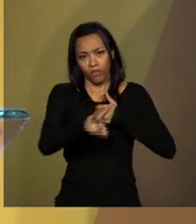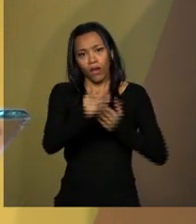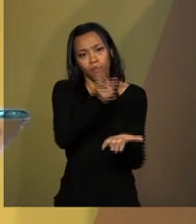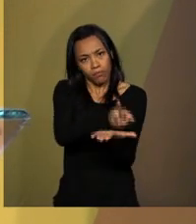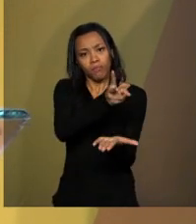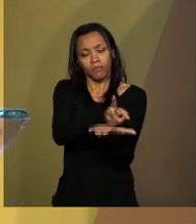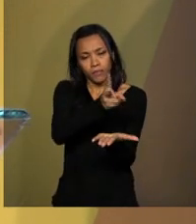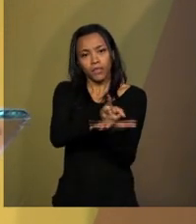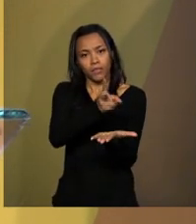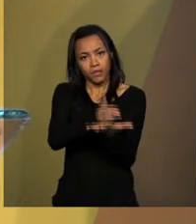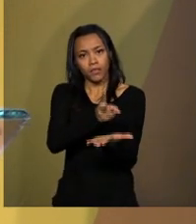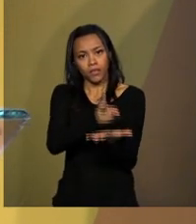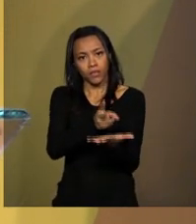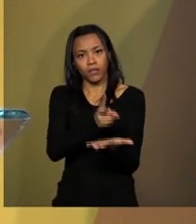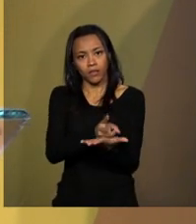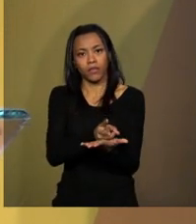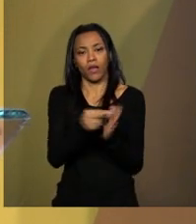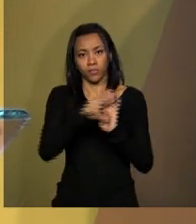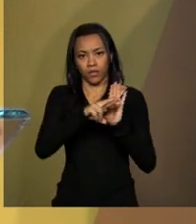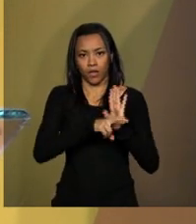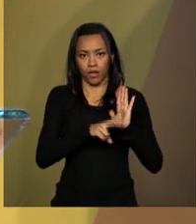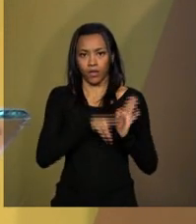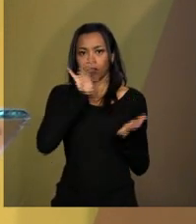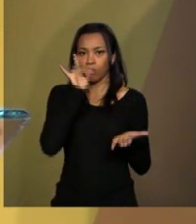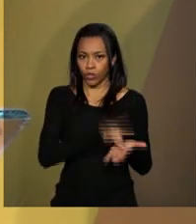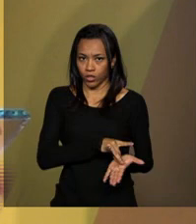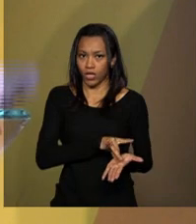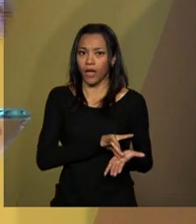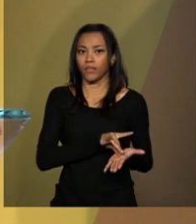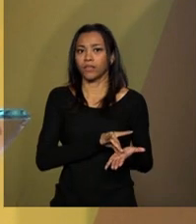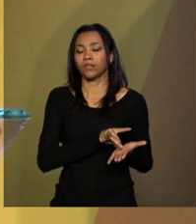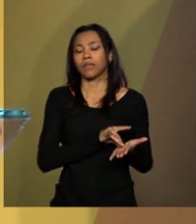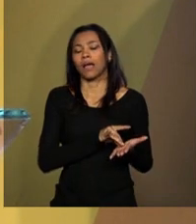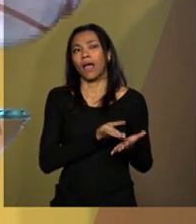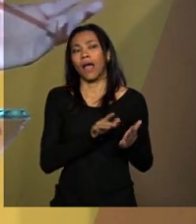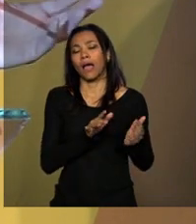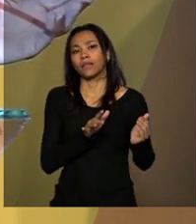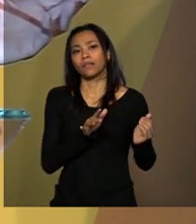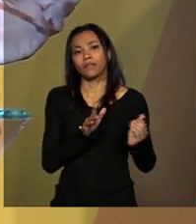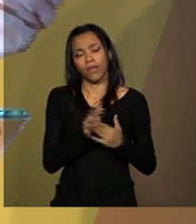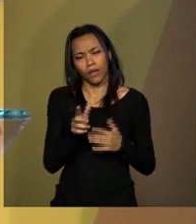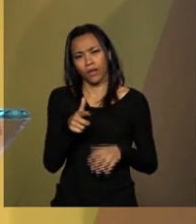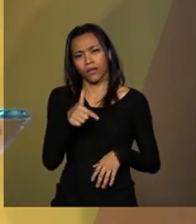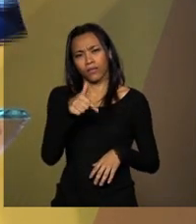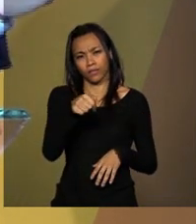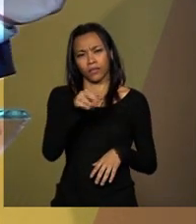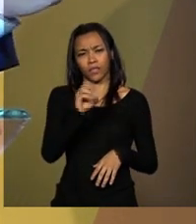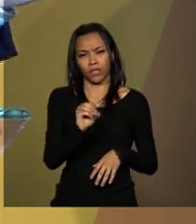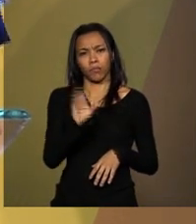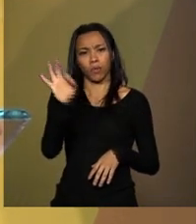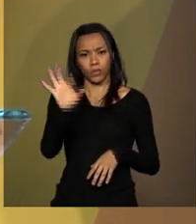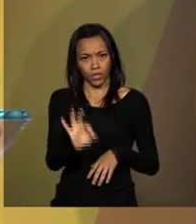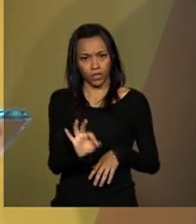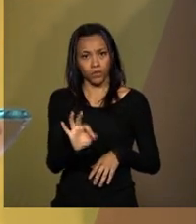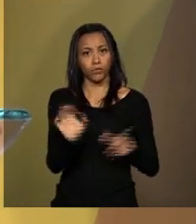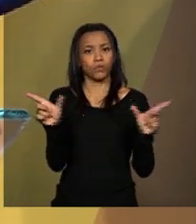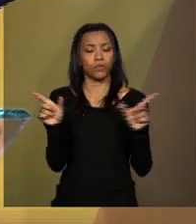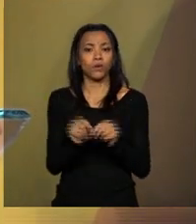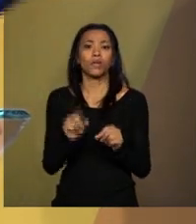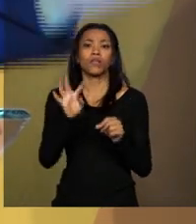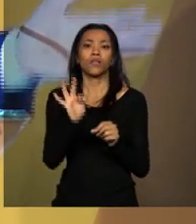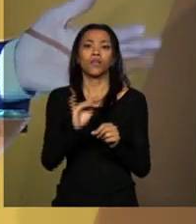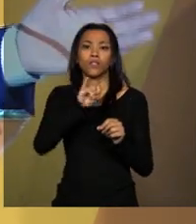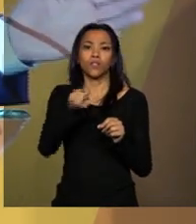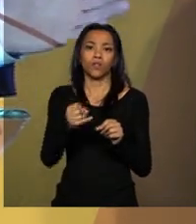condições originais para até 70% dos tjlp É